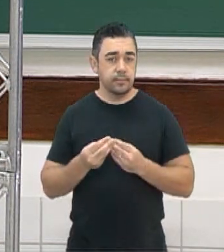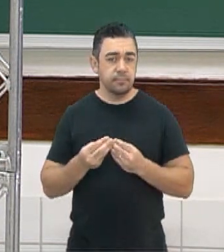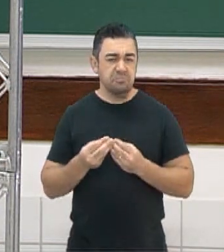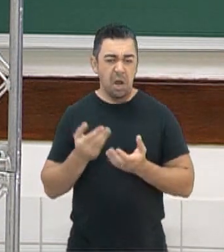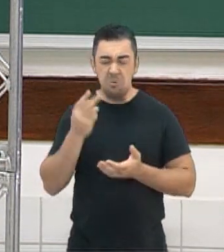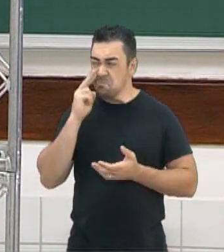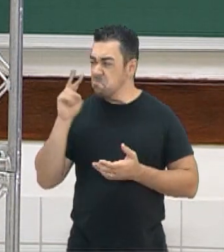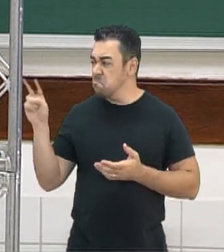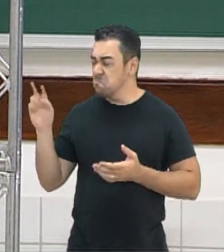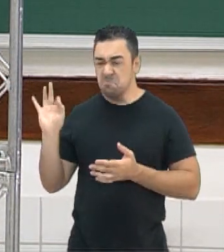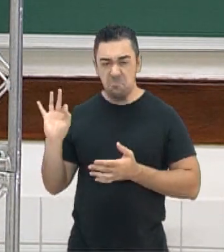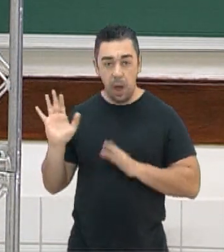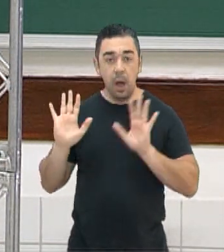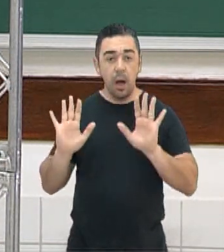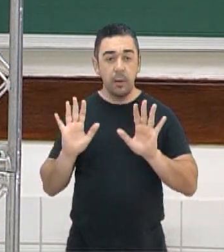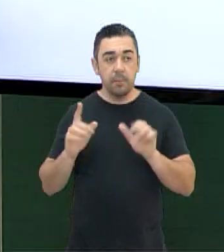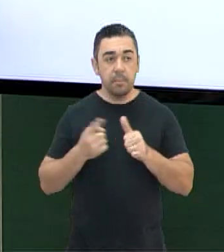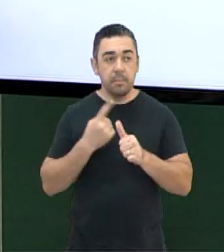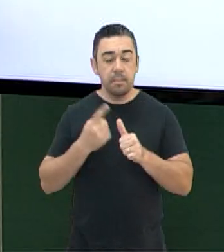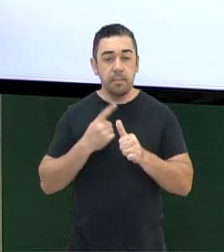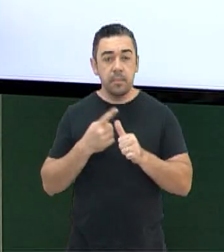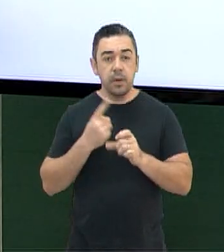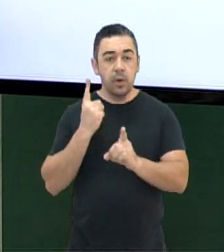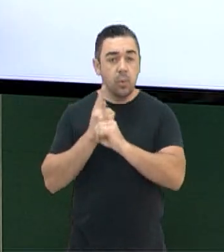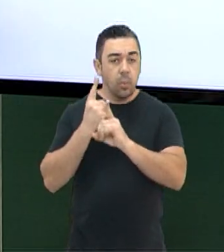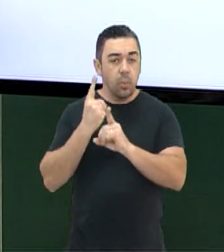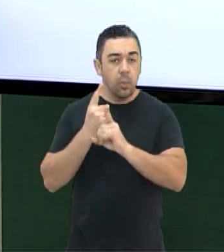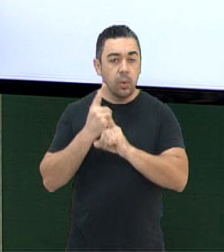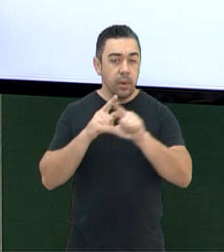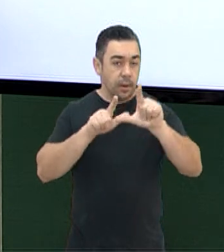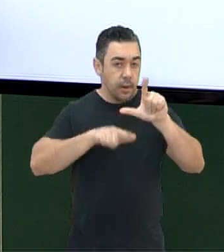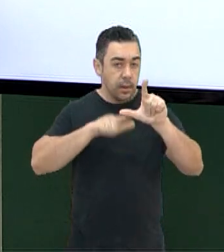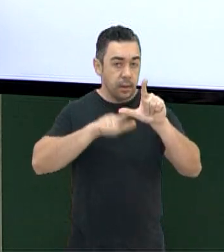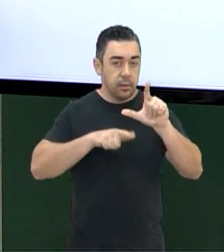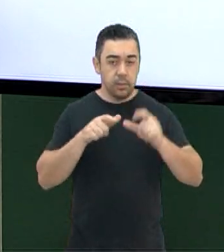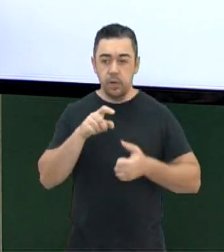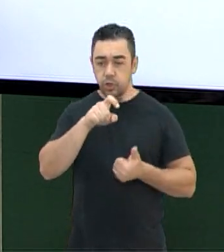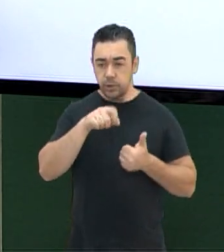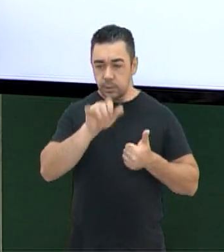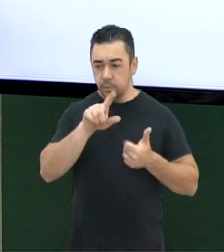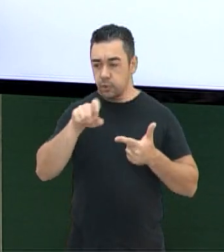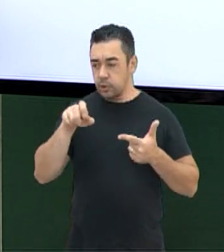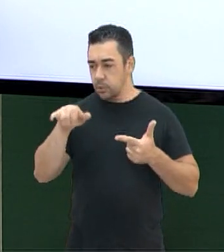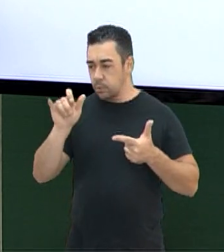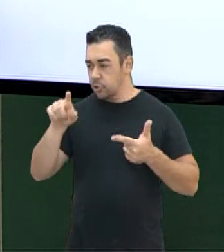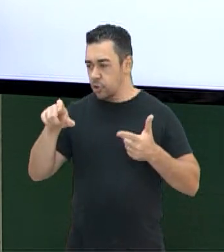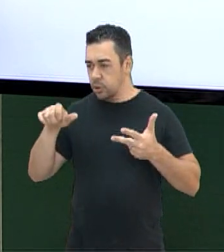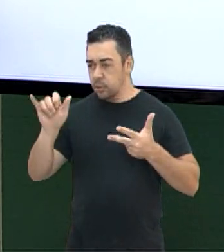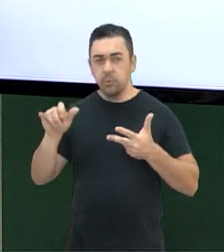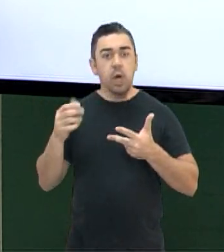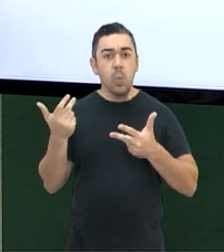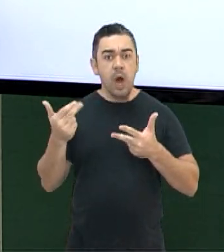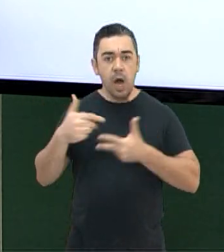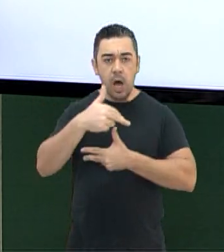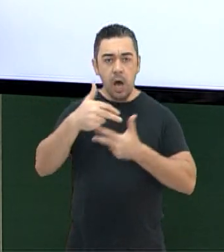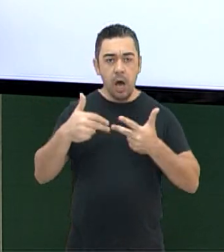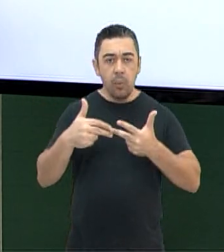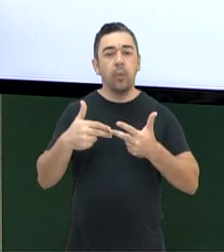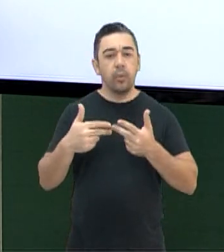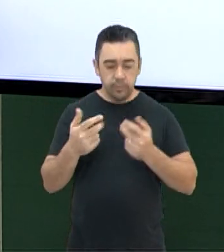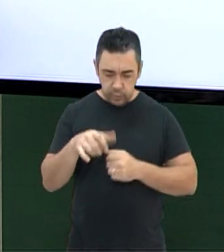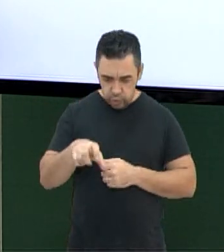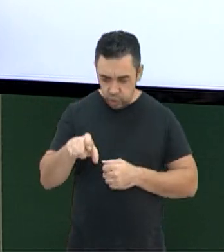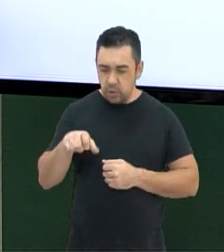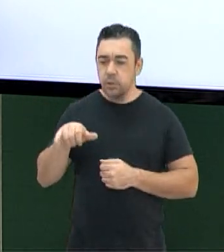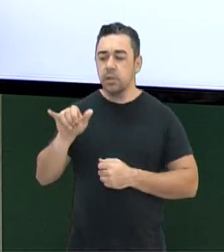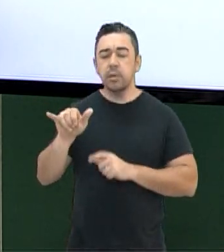nem olhei ali ainda. Então, eu vou primeiro procurar a parte literal. São semelhantes? São semelhantes. Então, eu vou repetir aqui